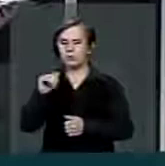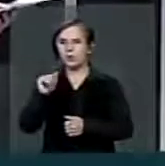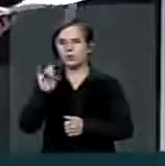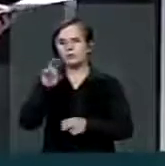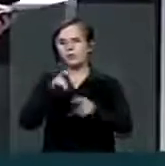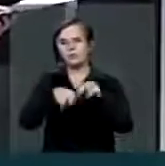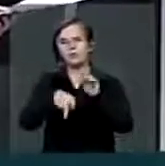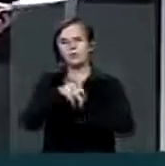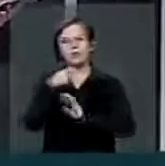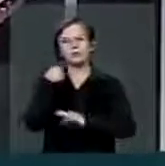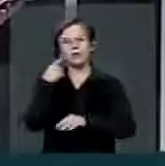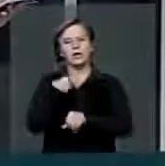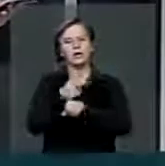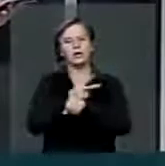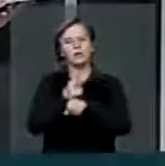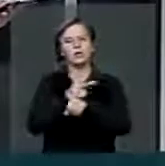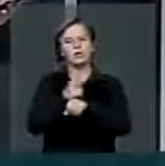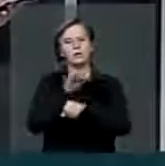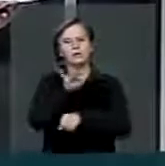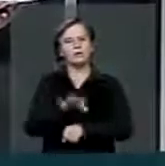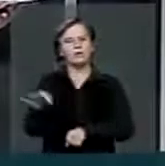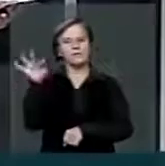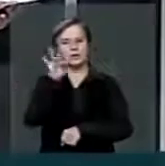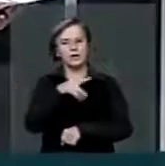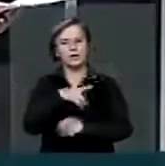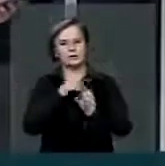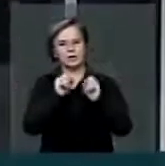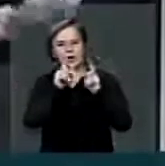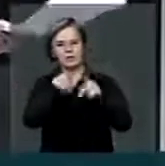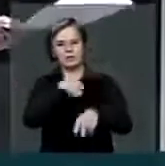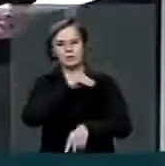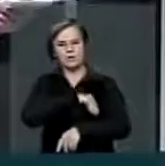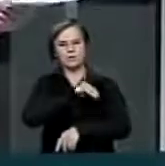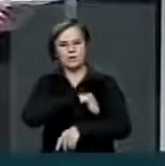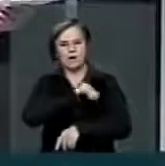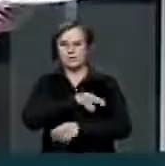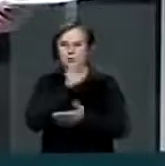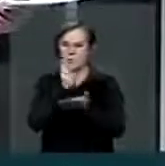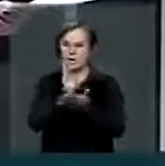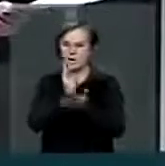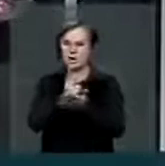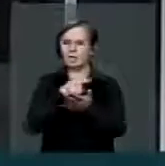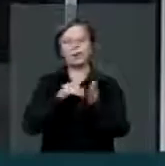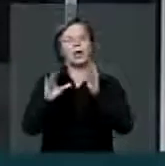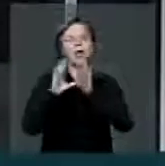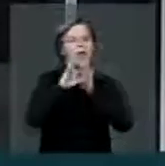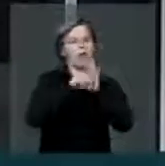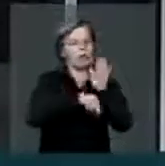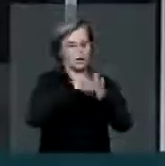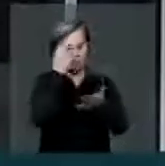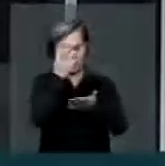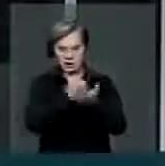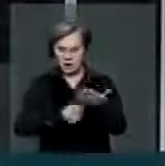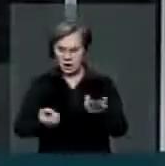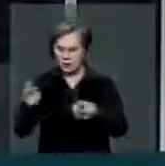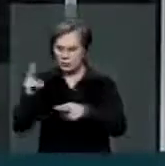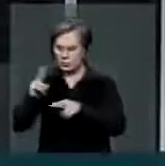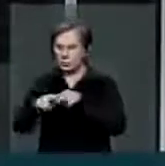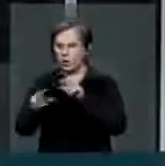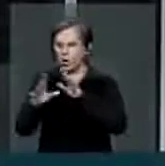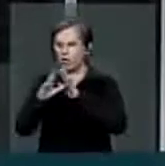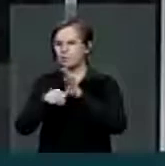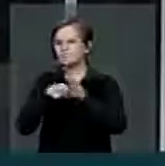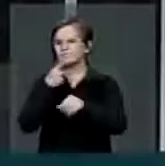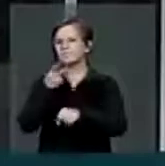seja aposentado com um salário vitalício, caçado por corrupção, recebe um prêmio